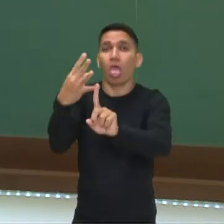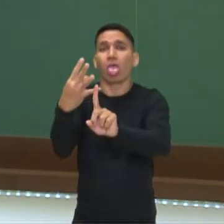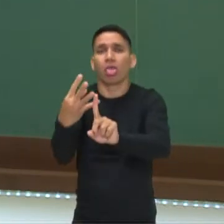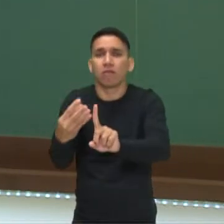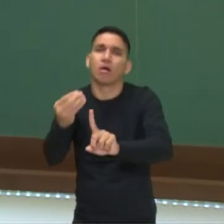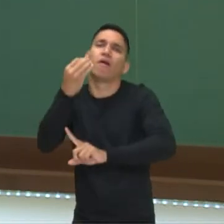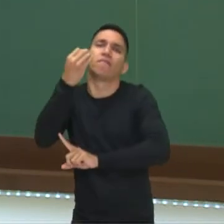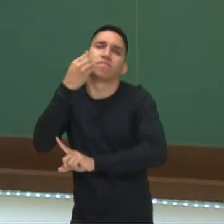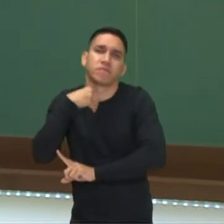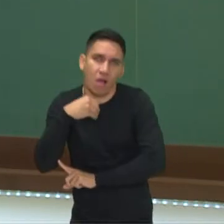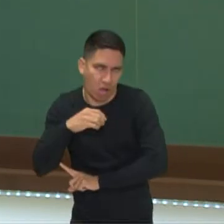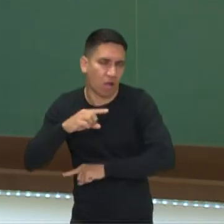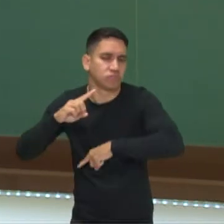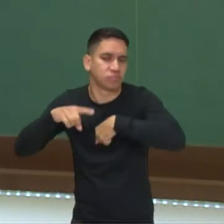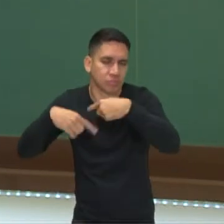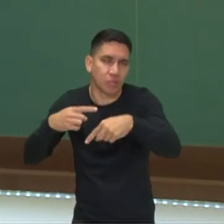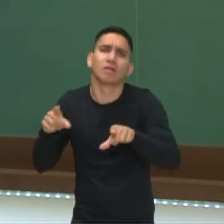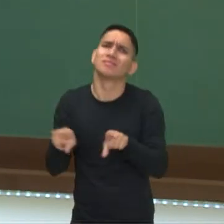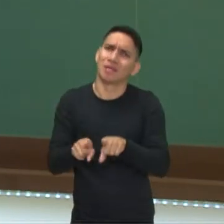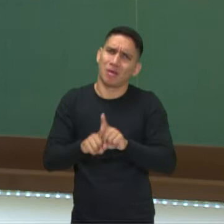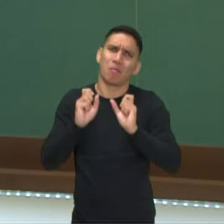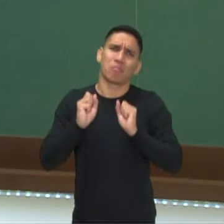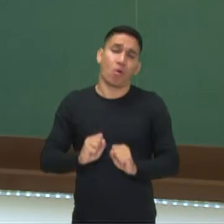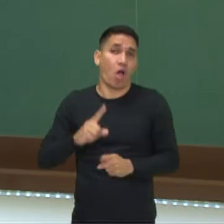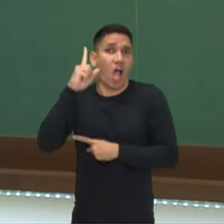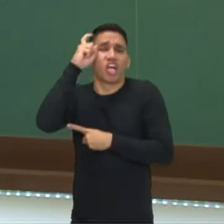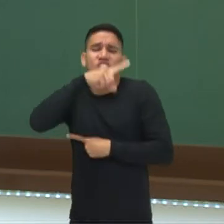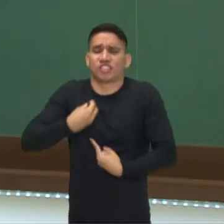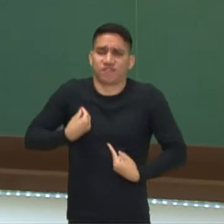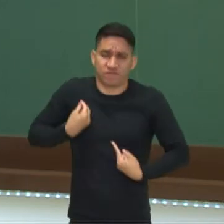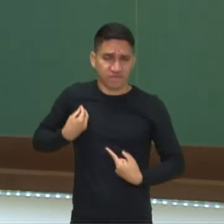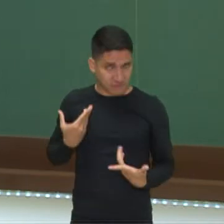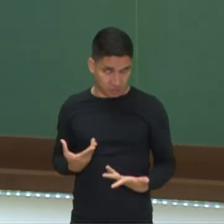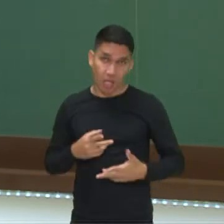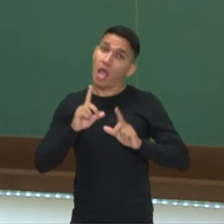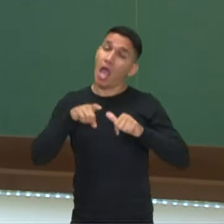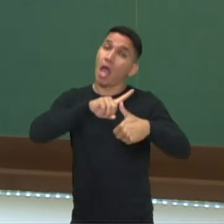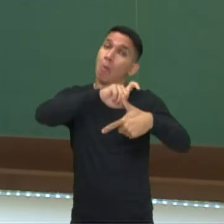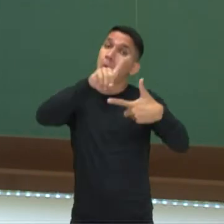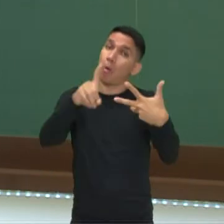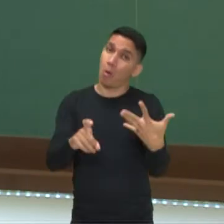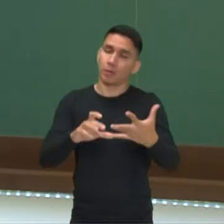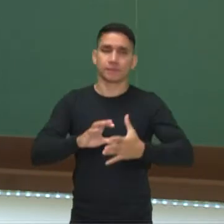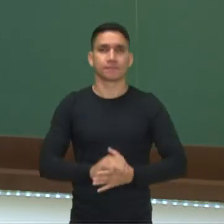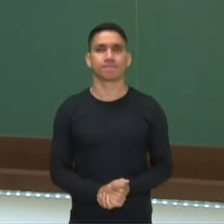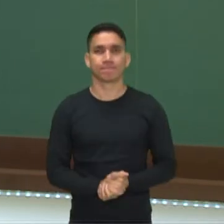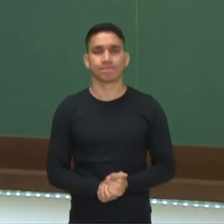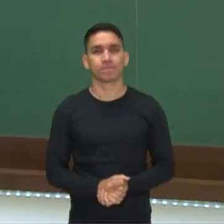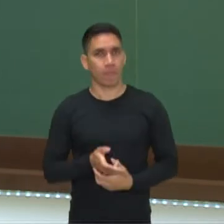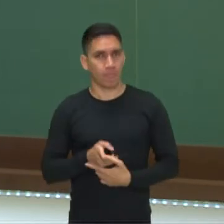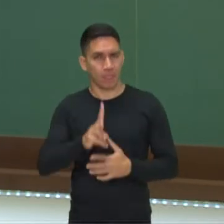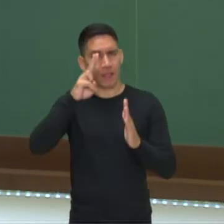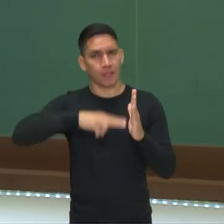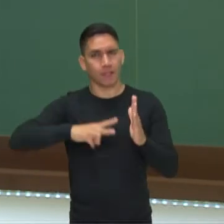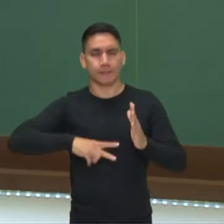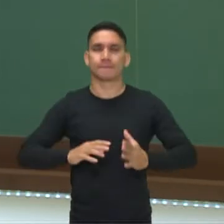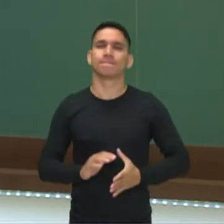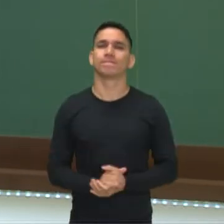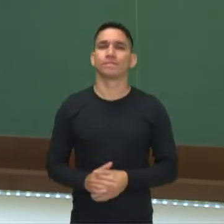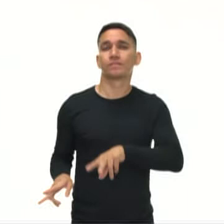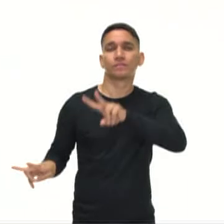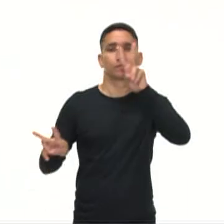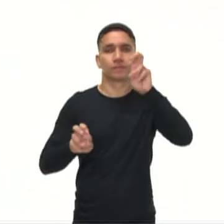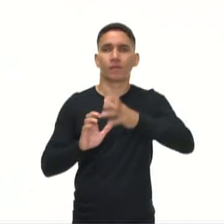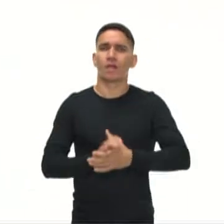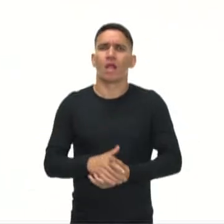ou de repente até mesmo as dificuldades da vida, são hipóteses. Vamos continuando a leitura.